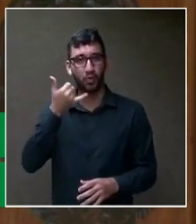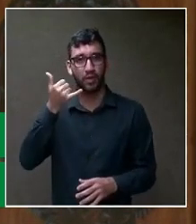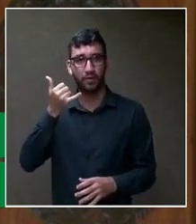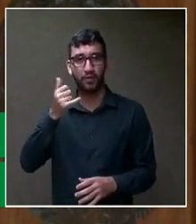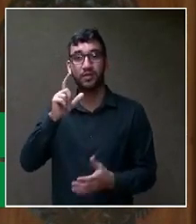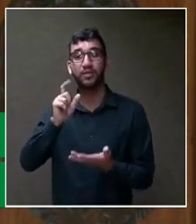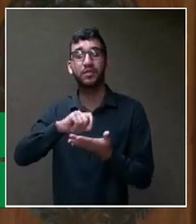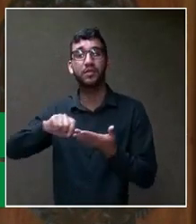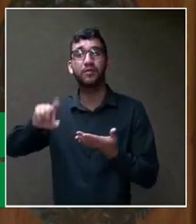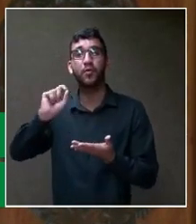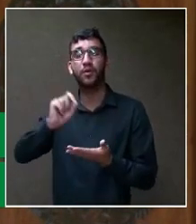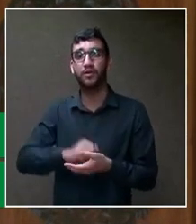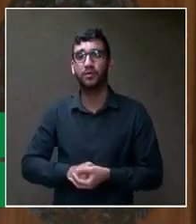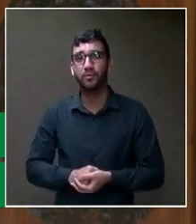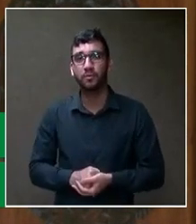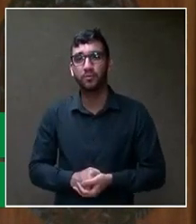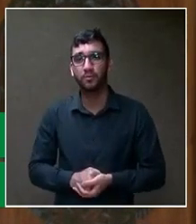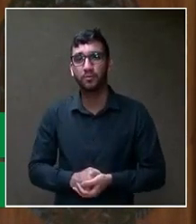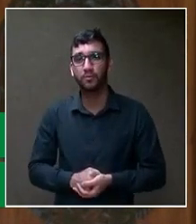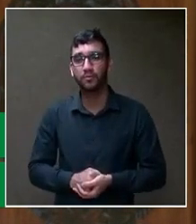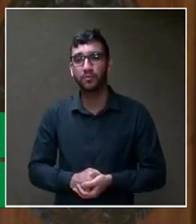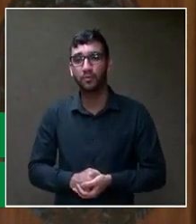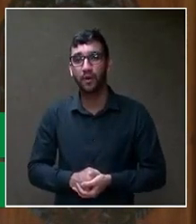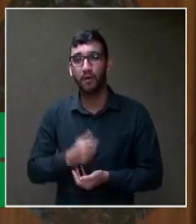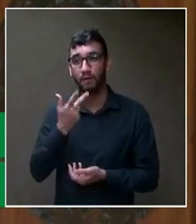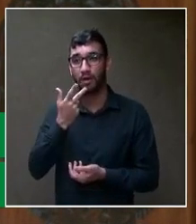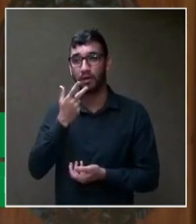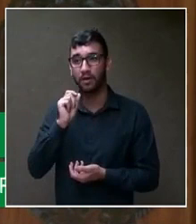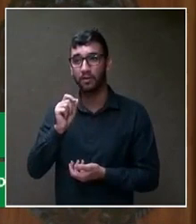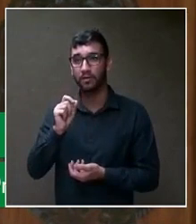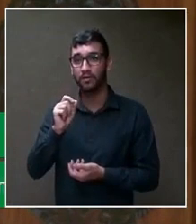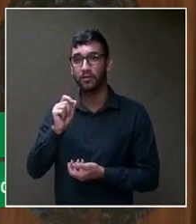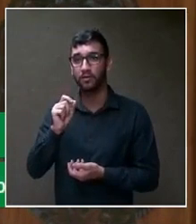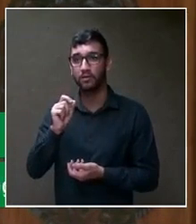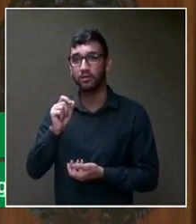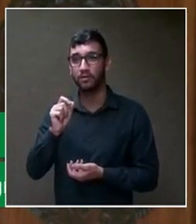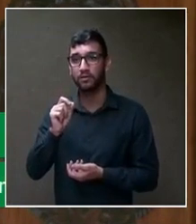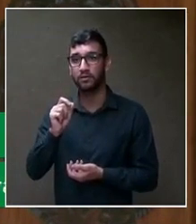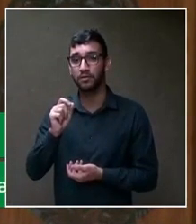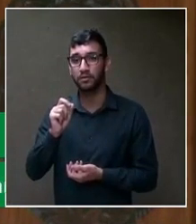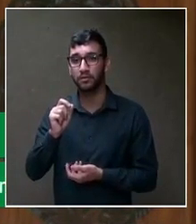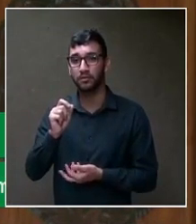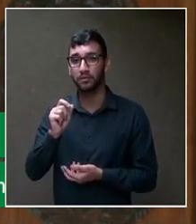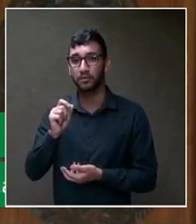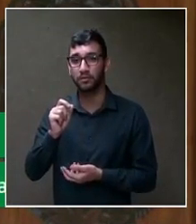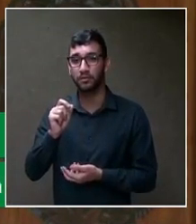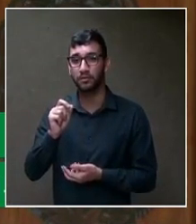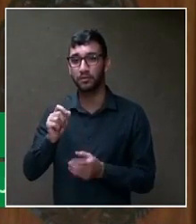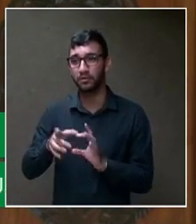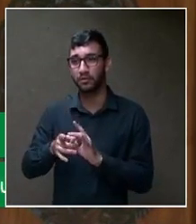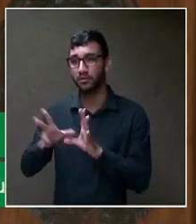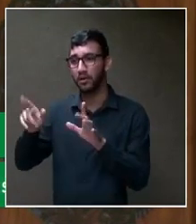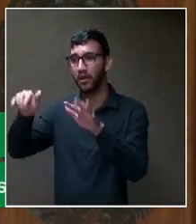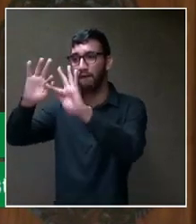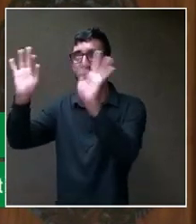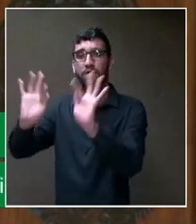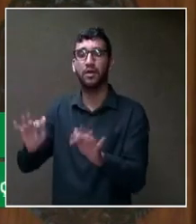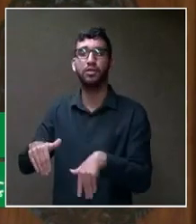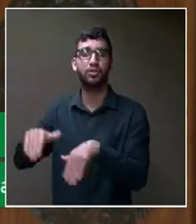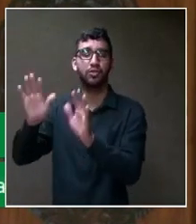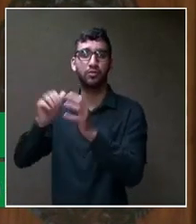e escreveu o que para a senhora? Que ia deixá-la ser feliz. Depois de matá-la? Sim.